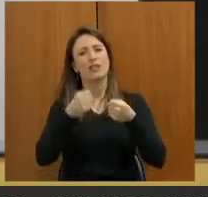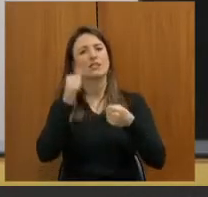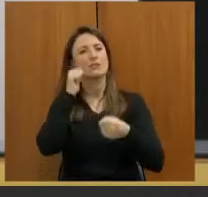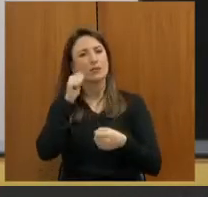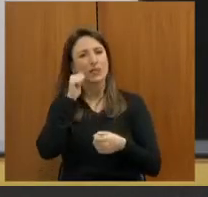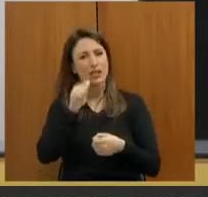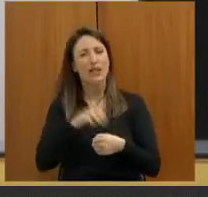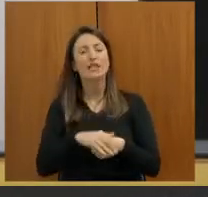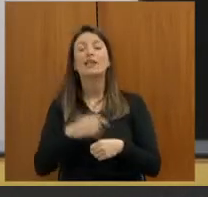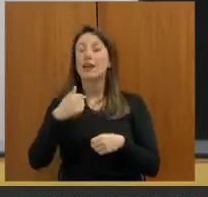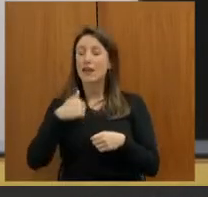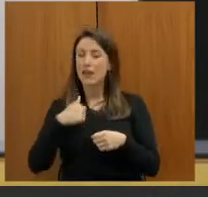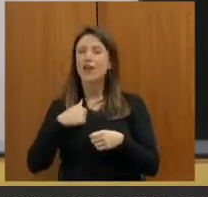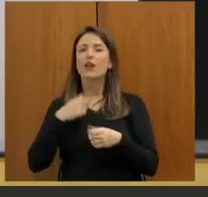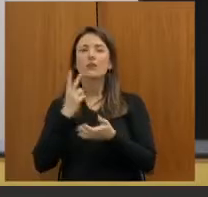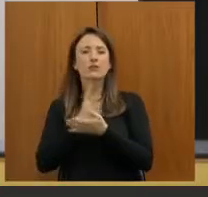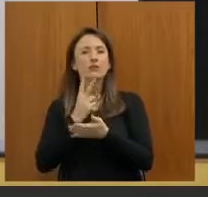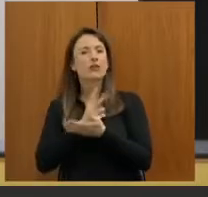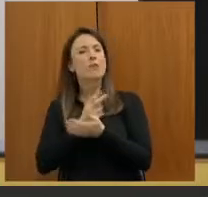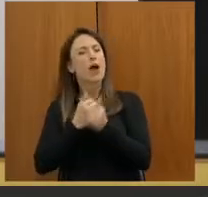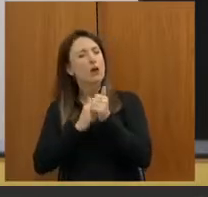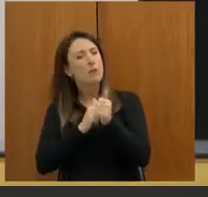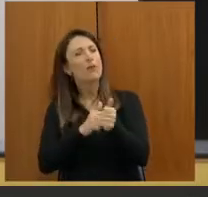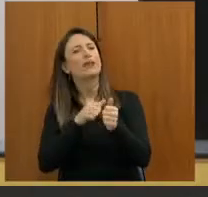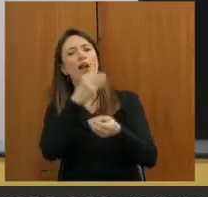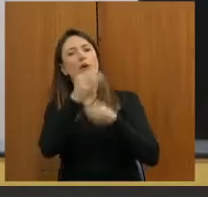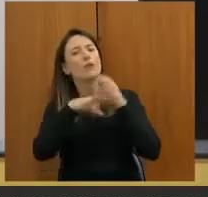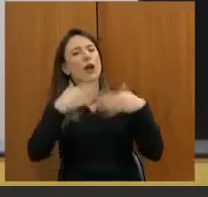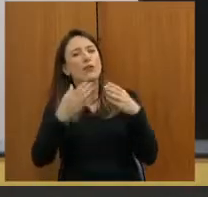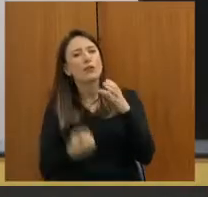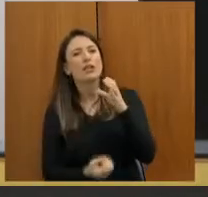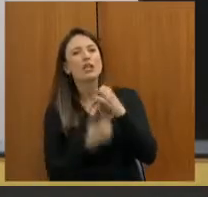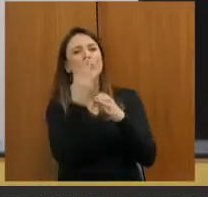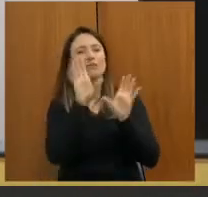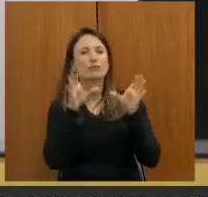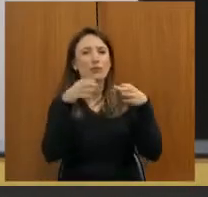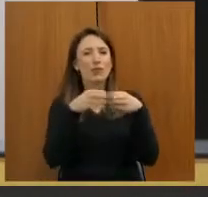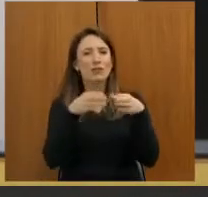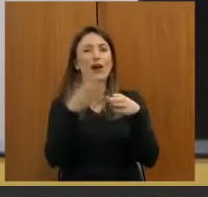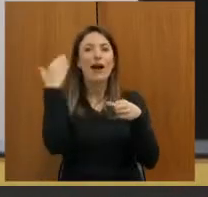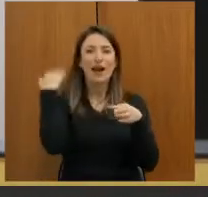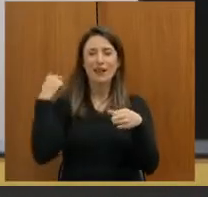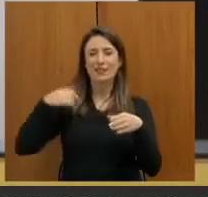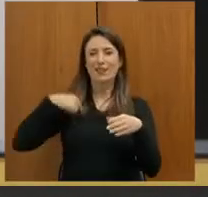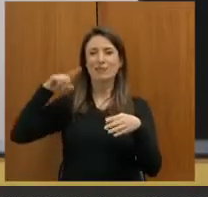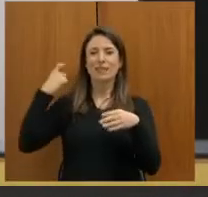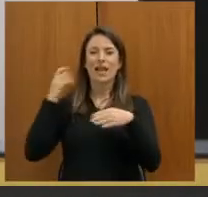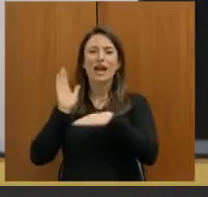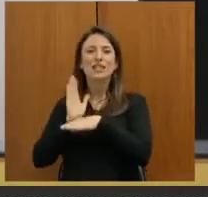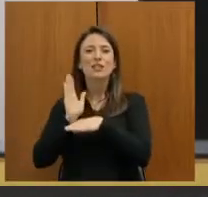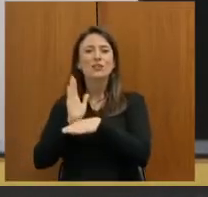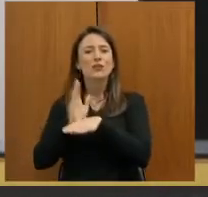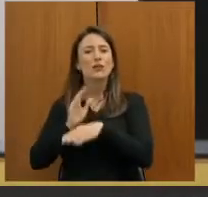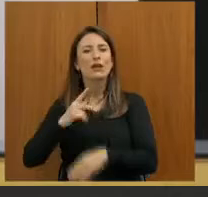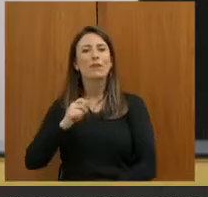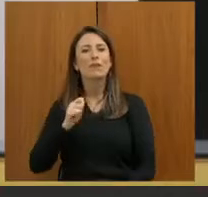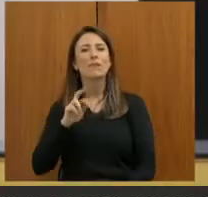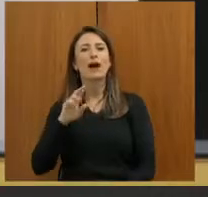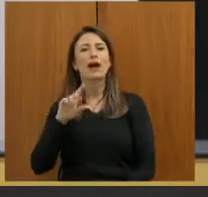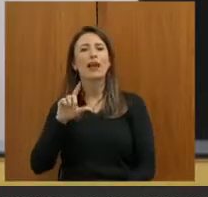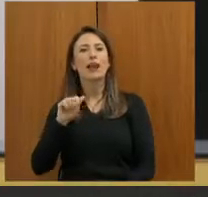comissão aqui na Assembleia Legislativa ainda enquanto assessora parlamentar e fui na nesta casa